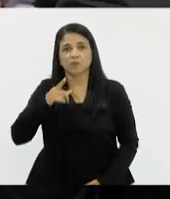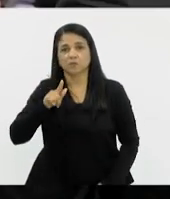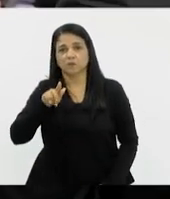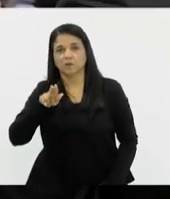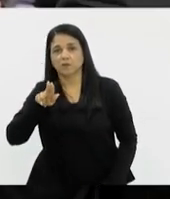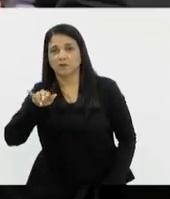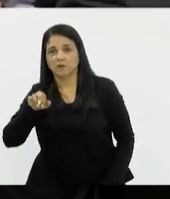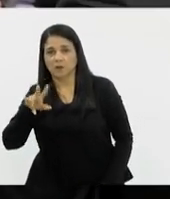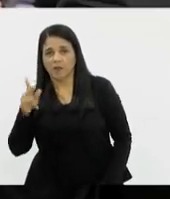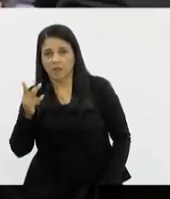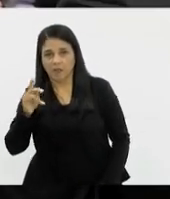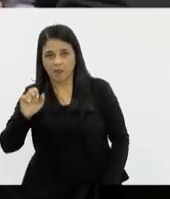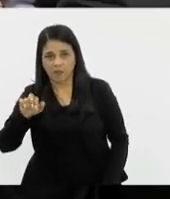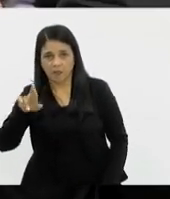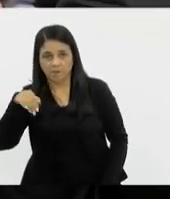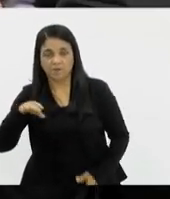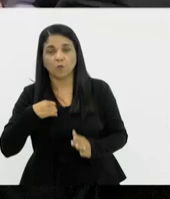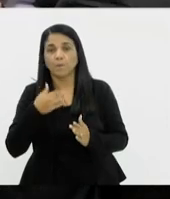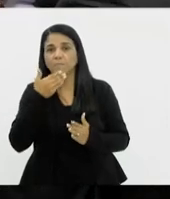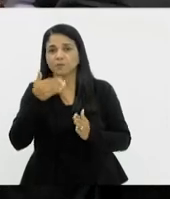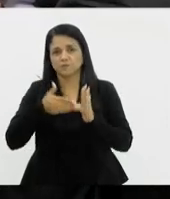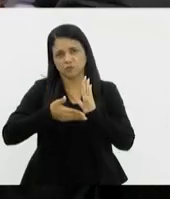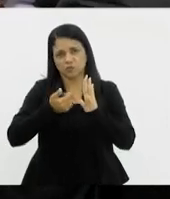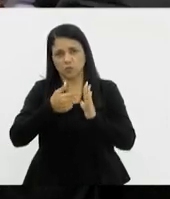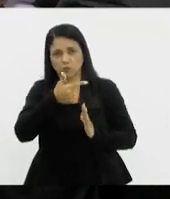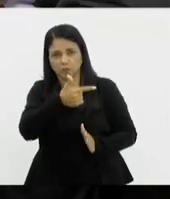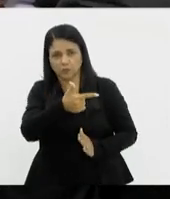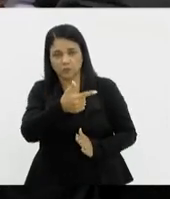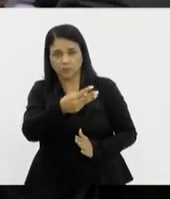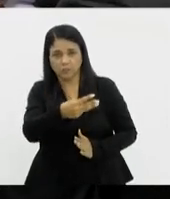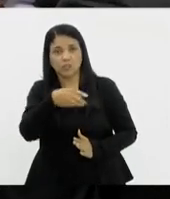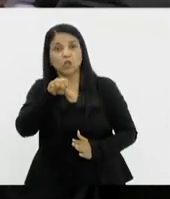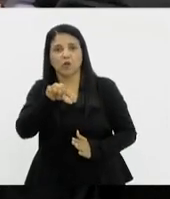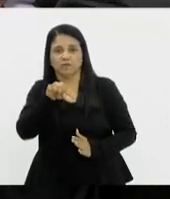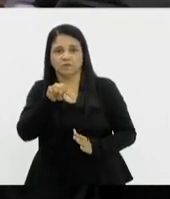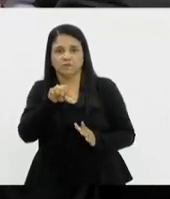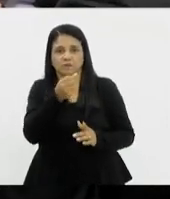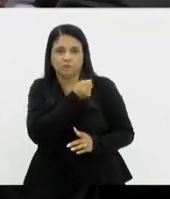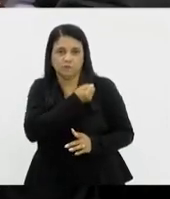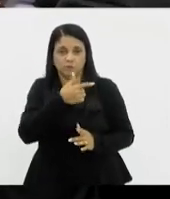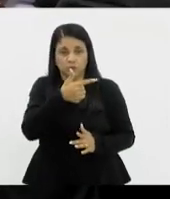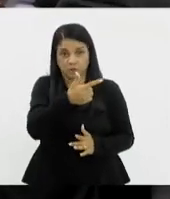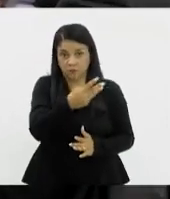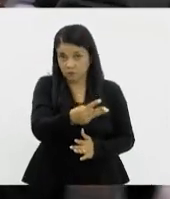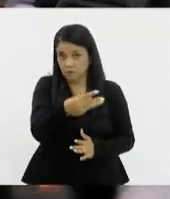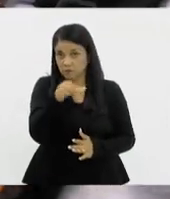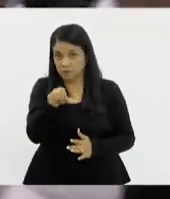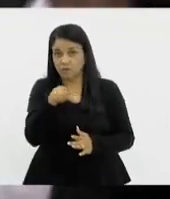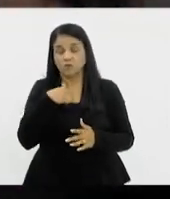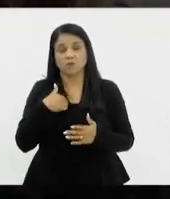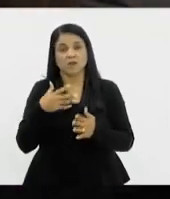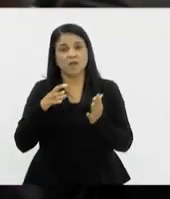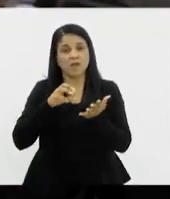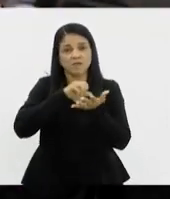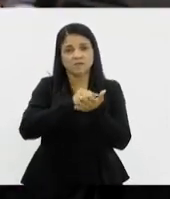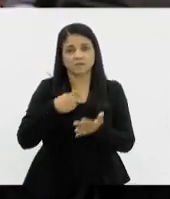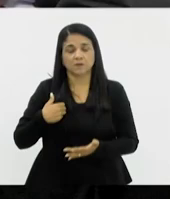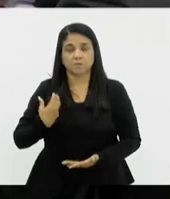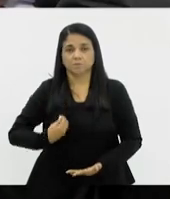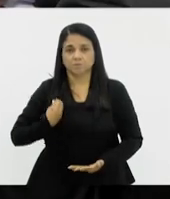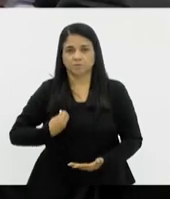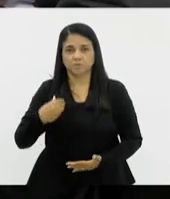pedir para retirar o 39 logo da pauta, por favor. Eu queria registrar a presença aqui da minha amiga Joana